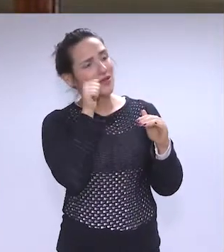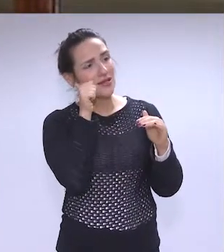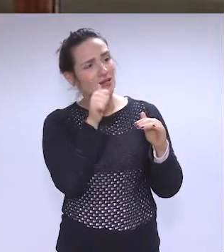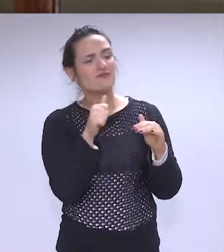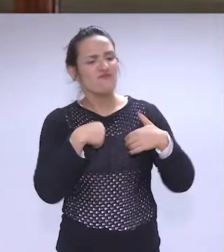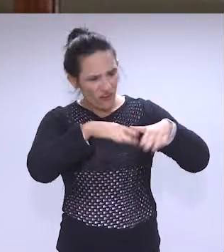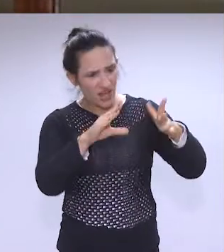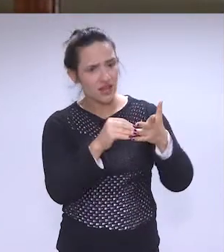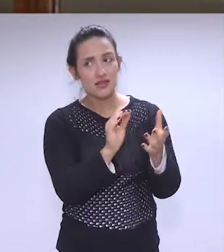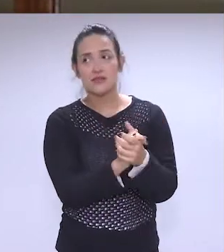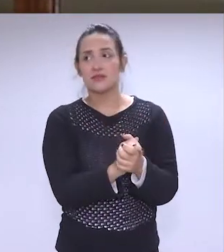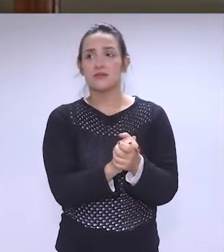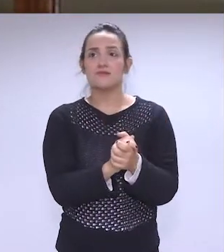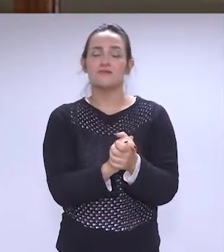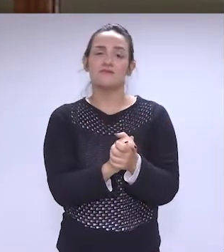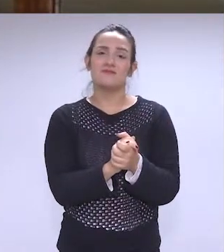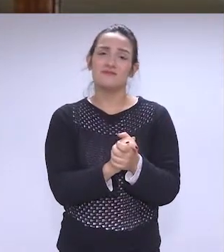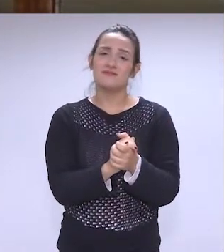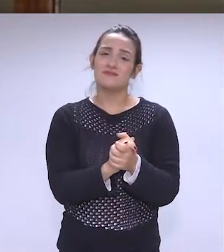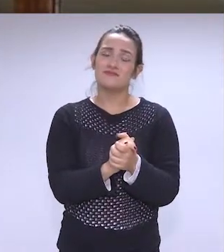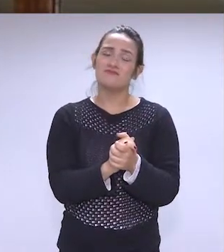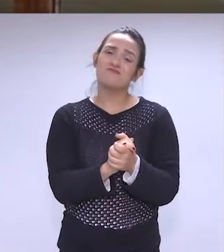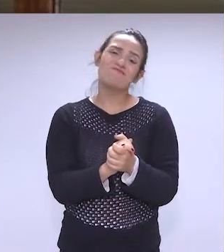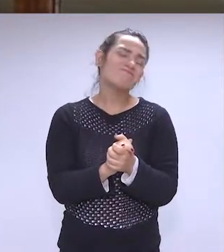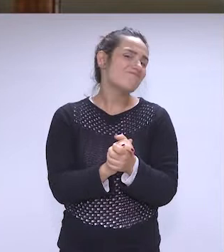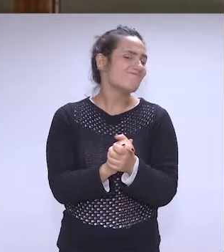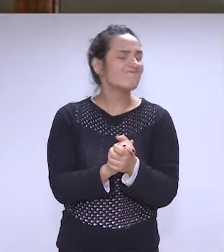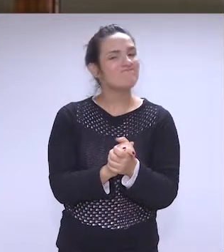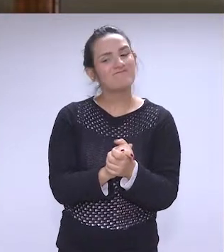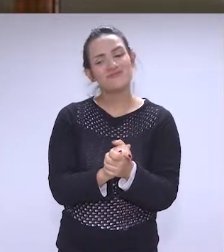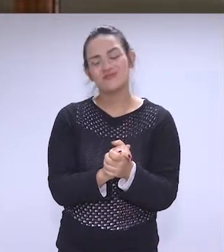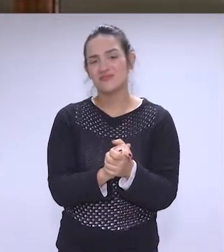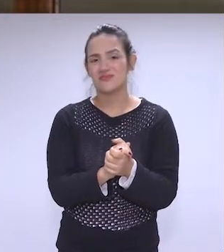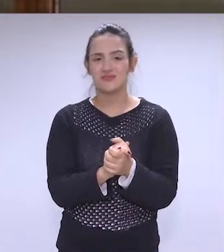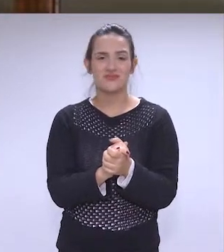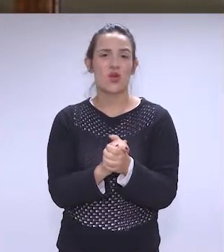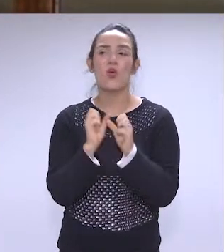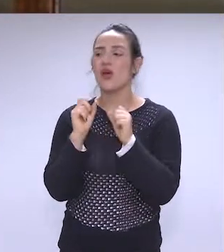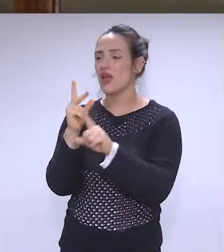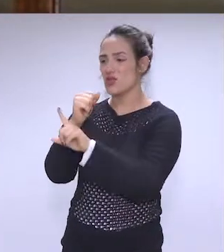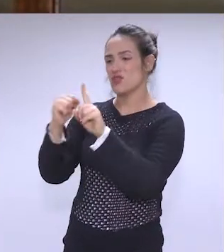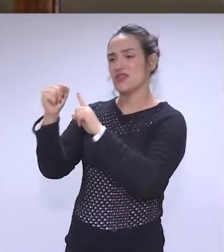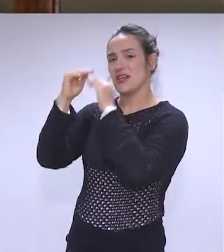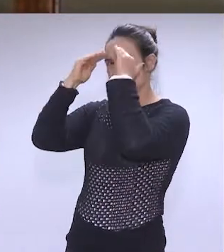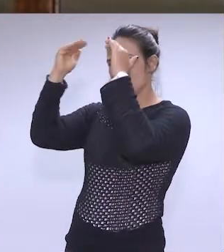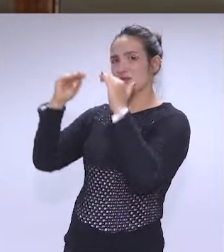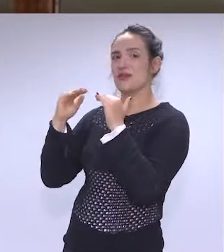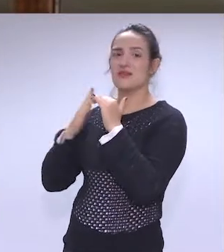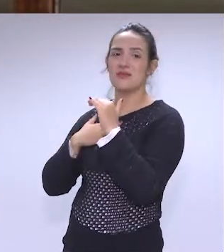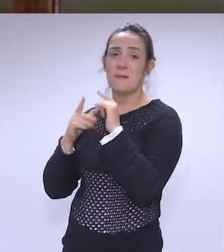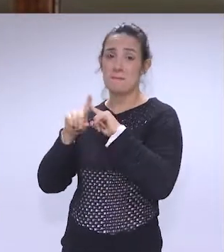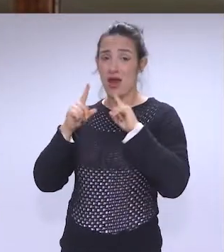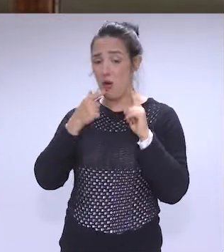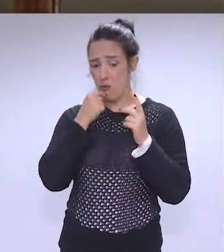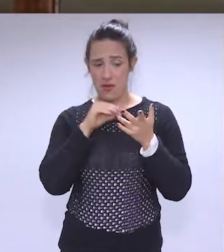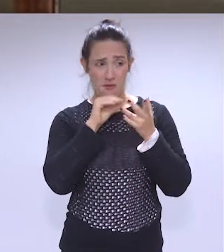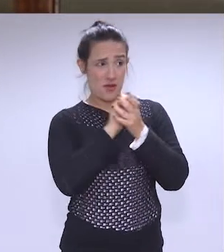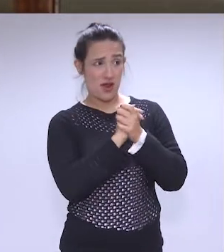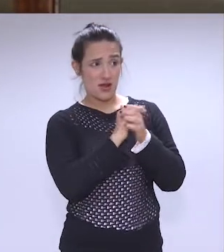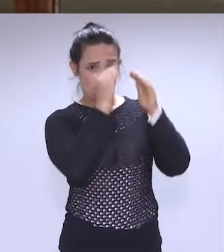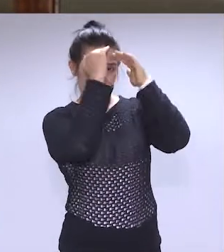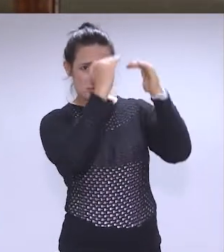família. Mas muitas vezes esse respeito não existe por parte do